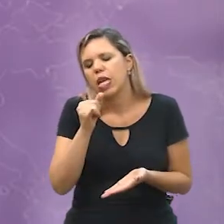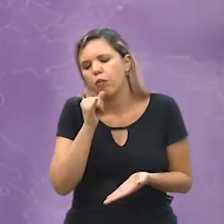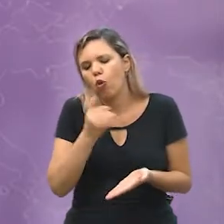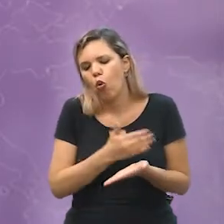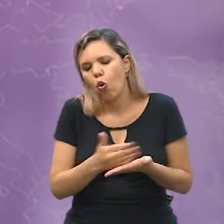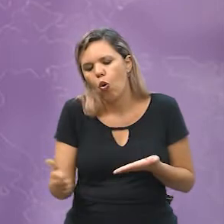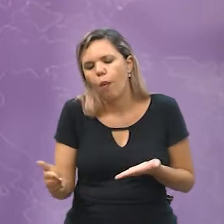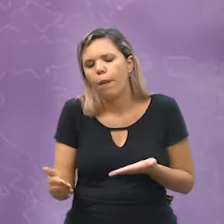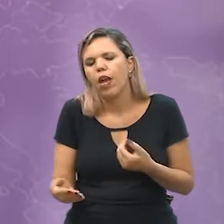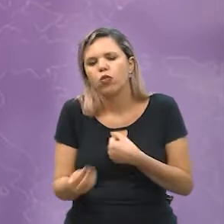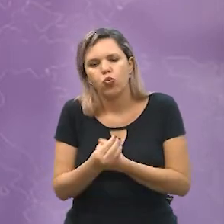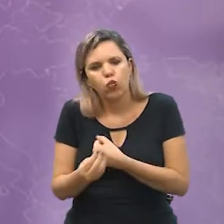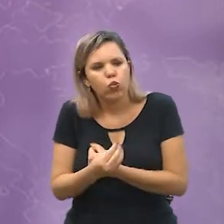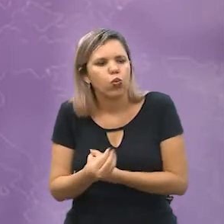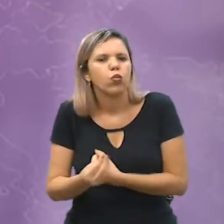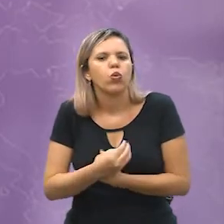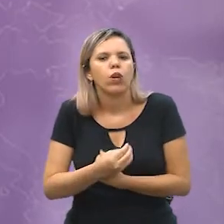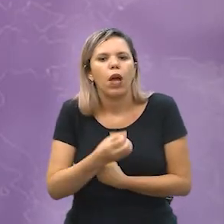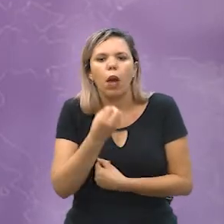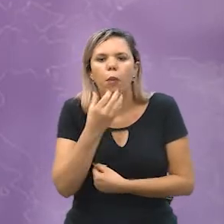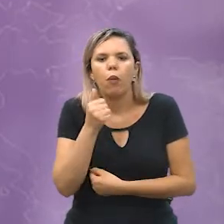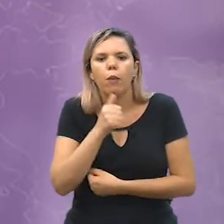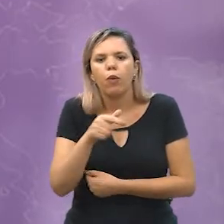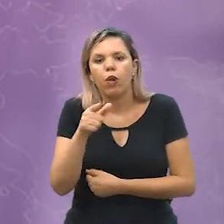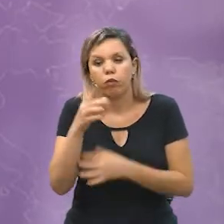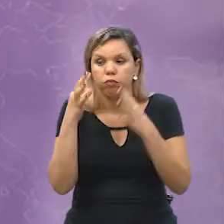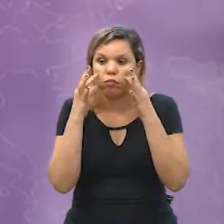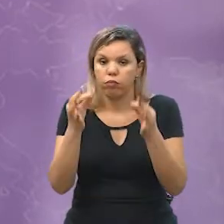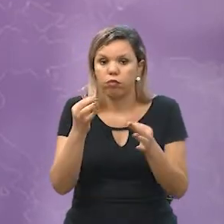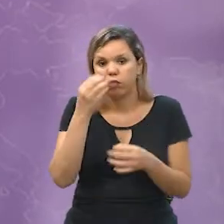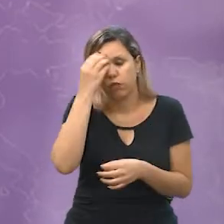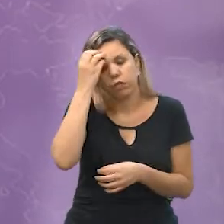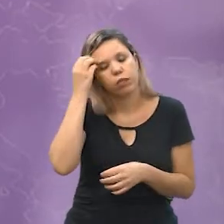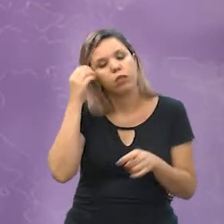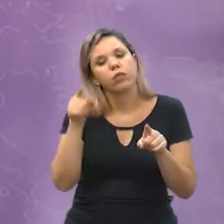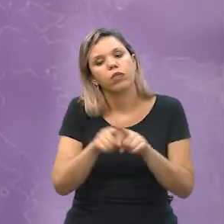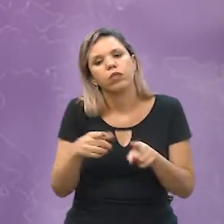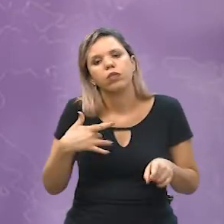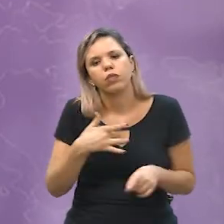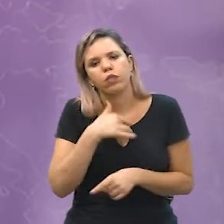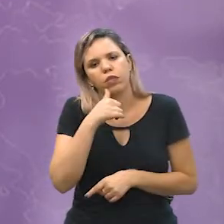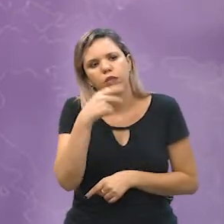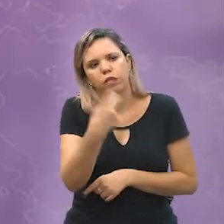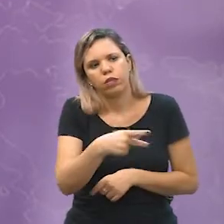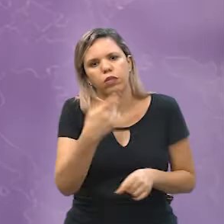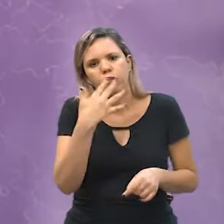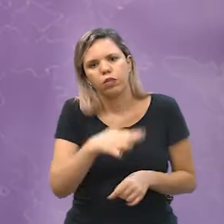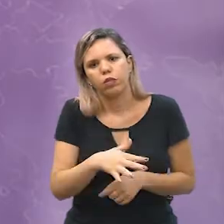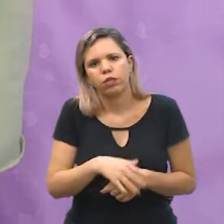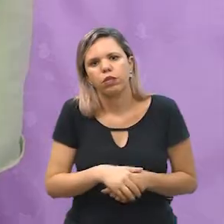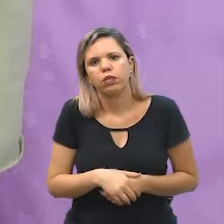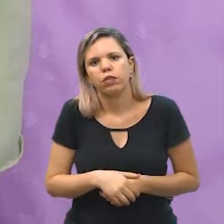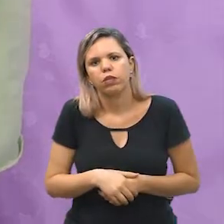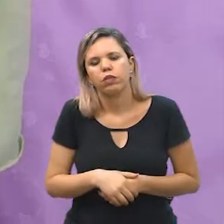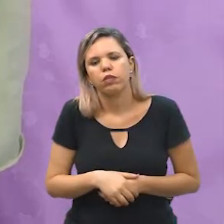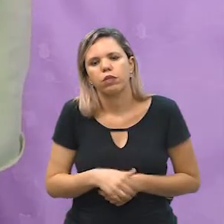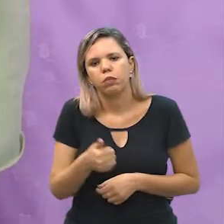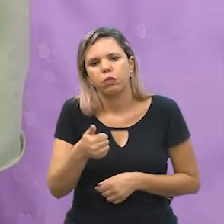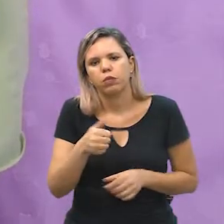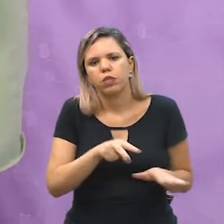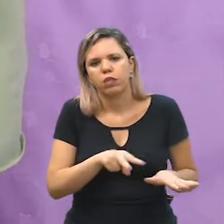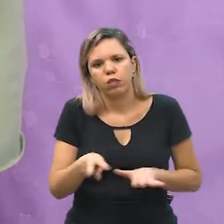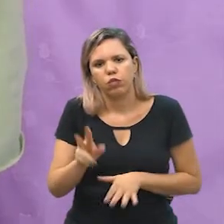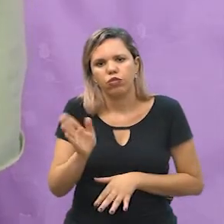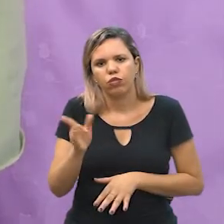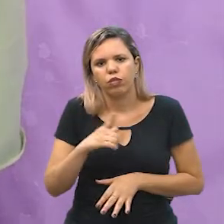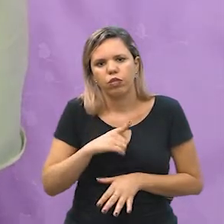no comecinho, então é bom a mulher se atentar também na saúde dela e da criança, né? Logo nas primeiras semanas